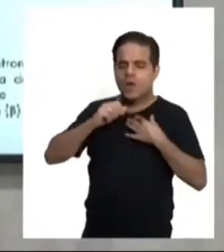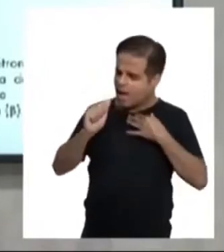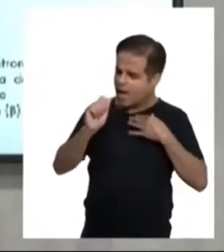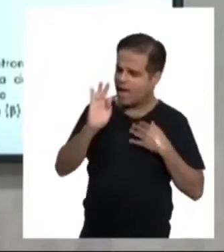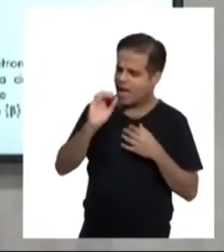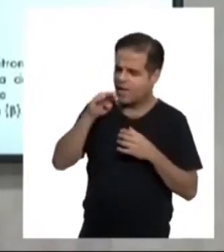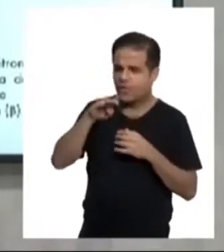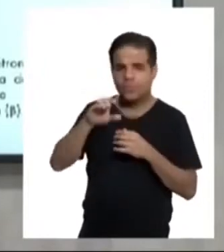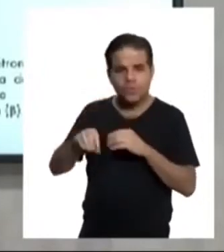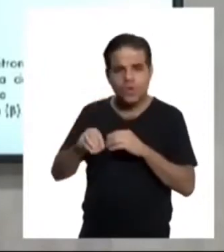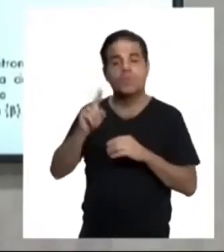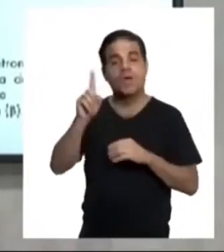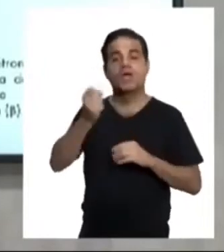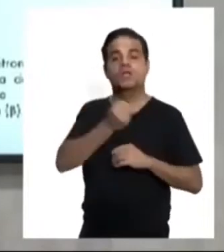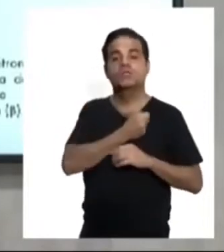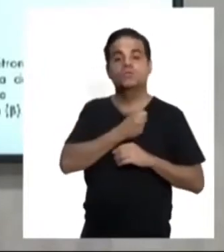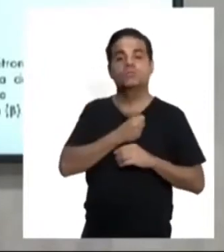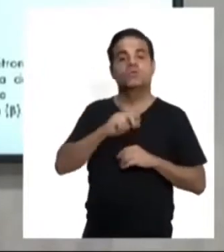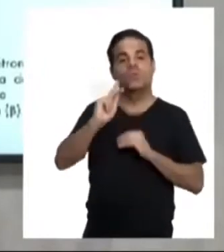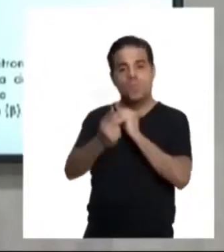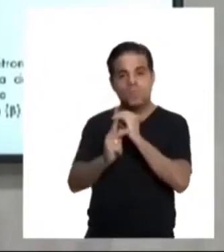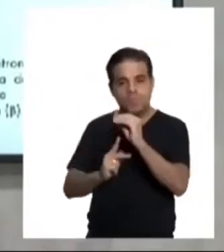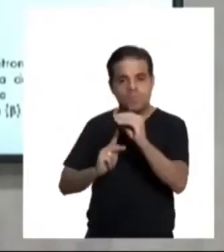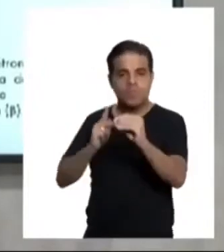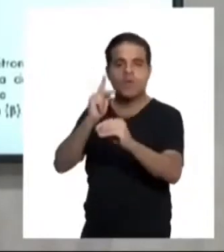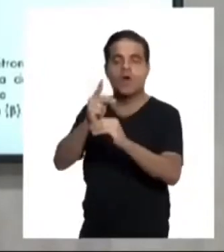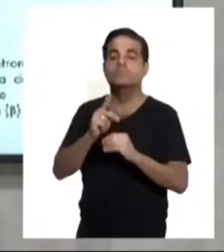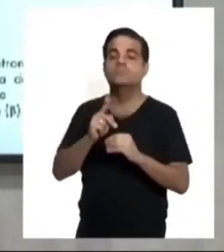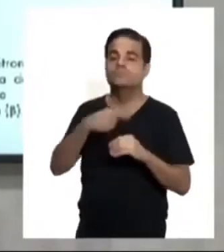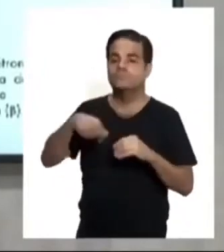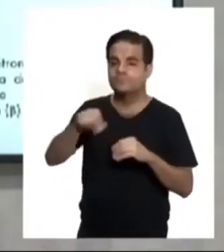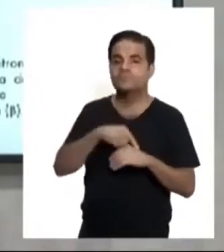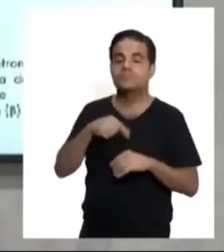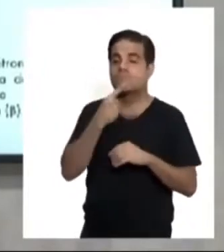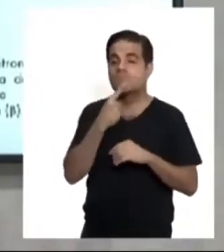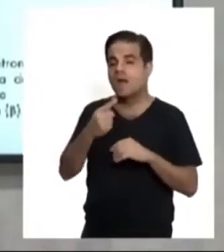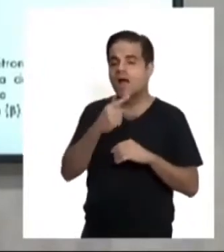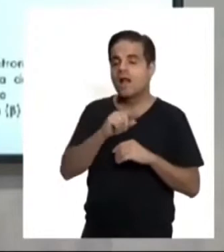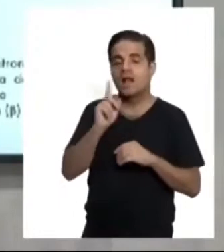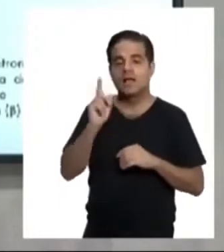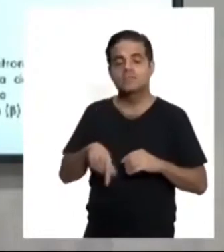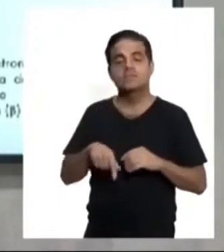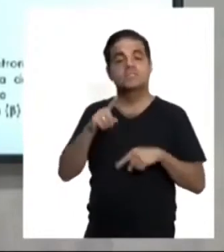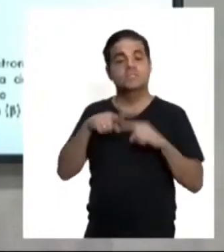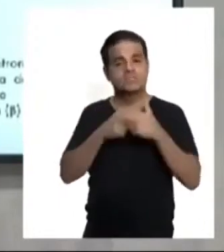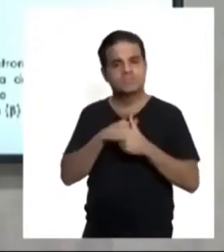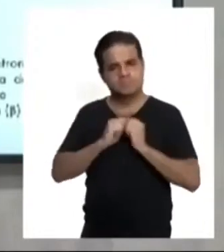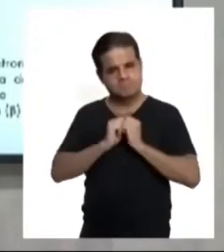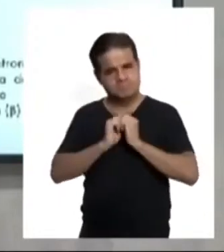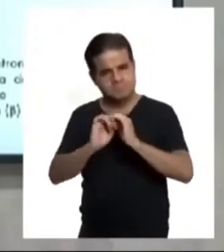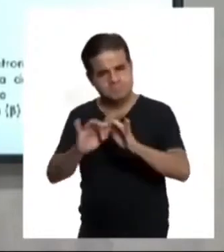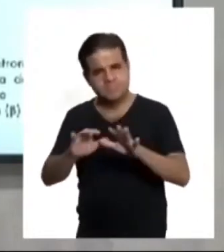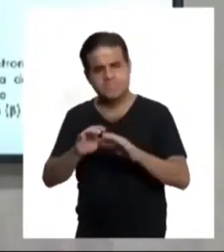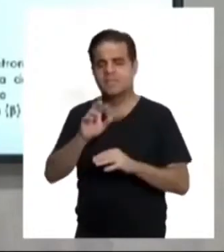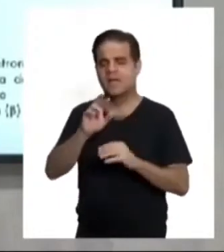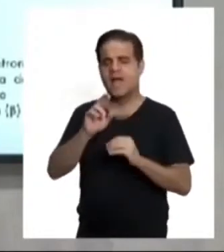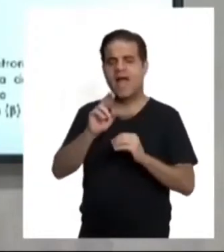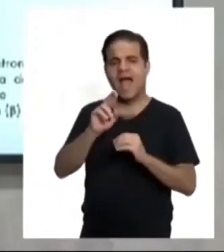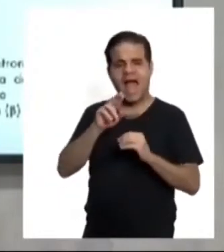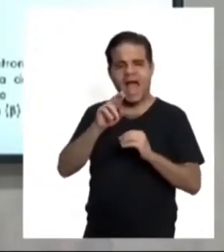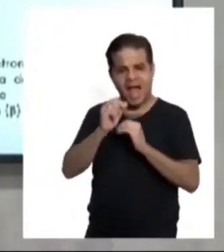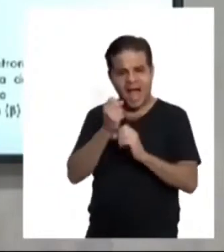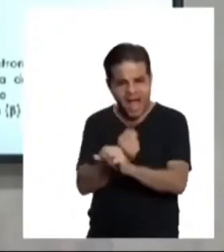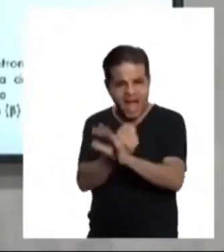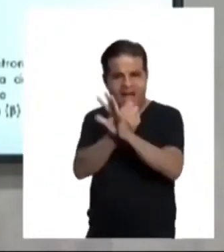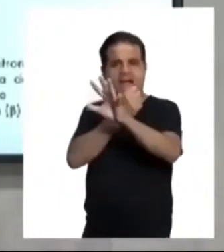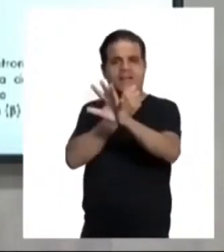atômico? É número de prótons. Então, quando alguém fala que o elemento emite uma radiação alfa, certo?